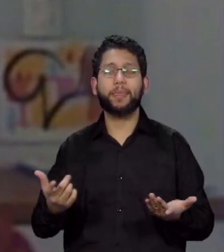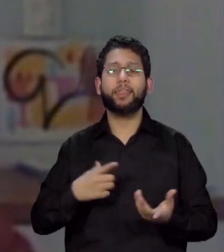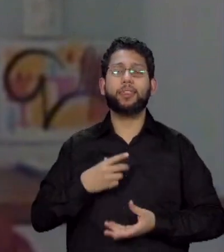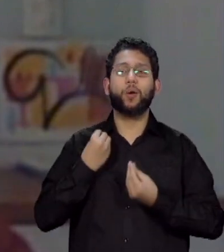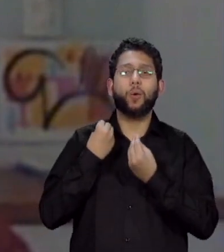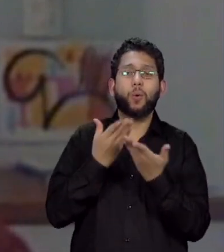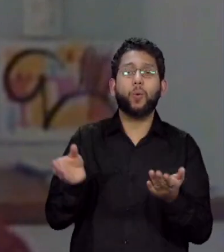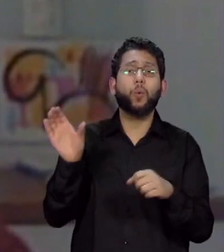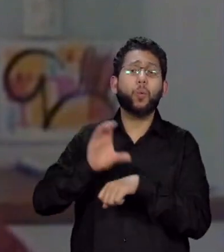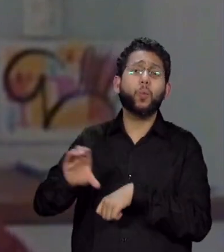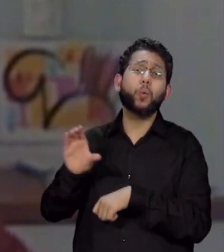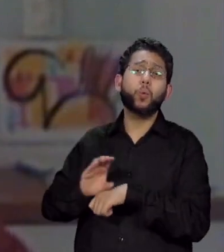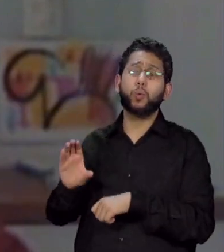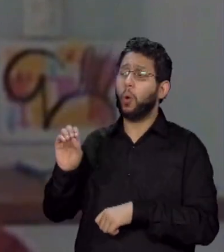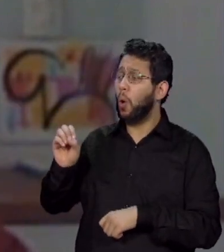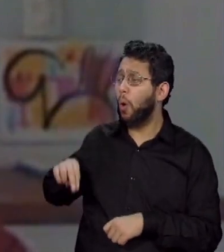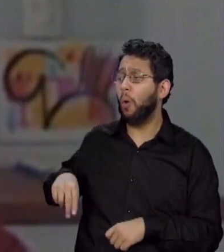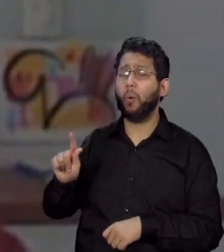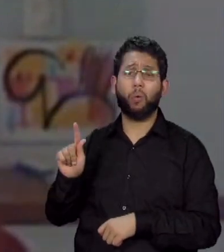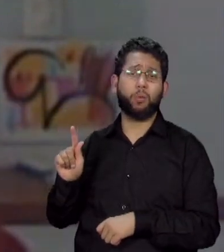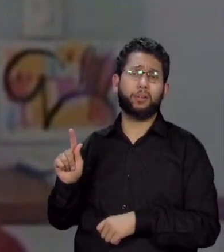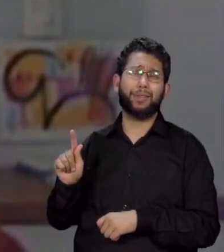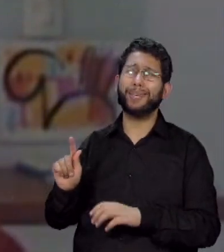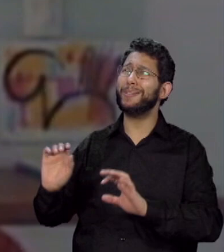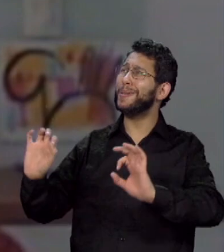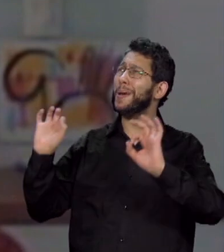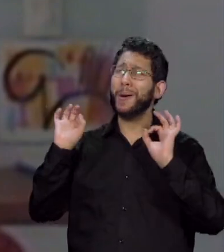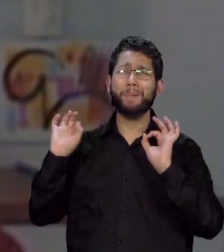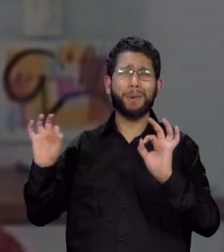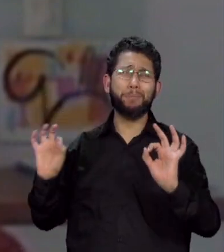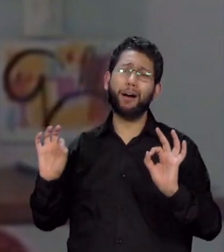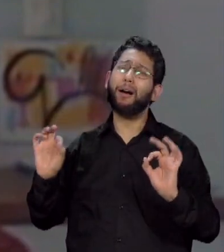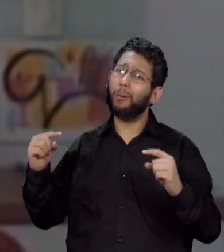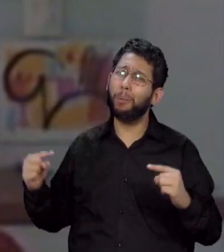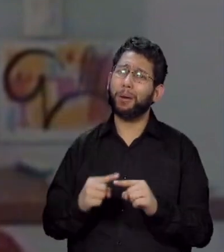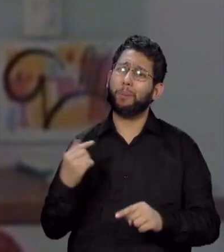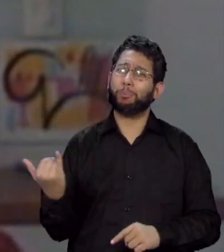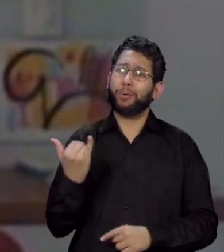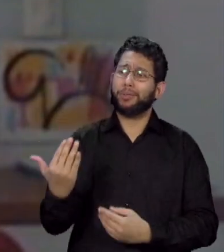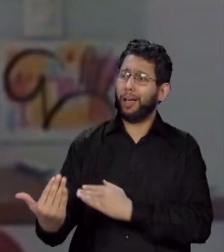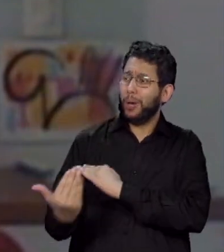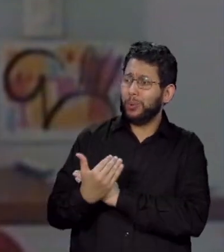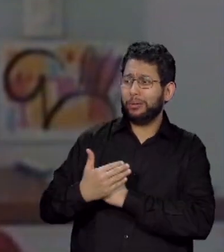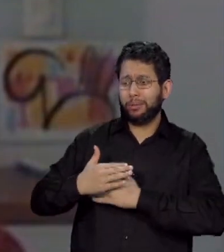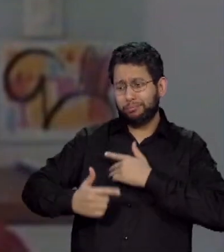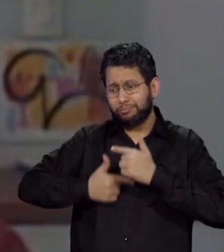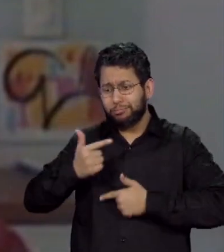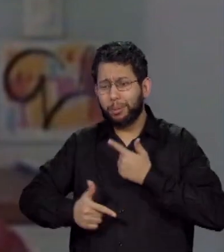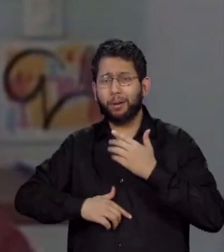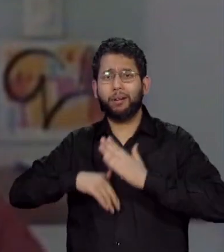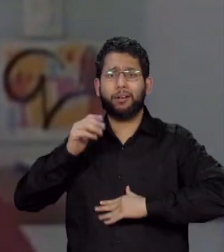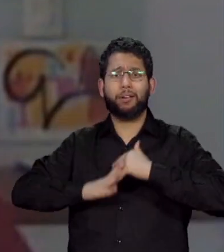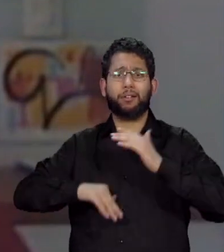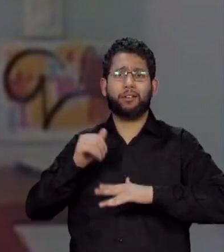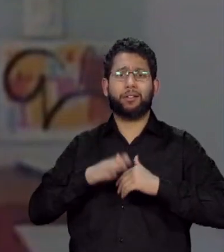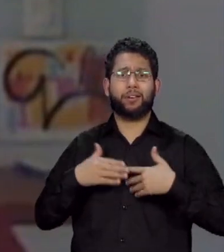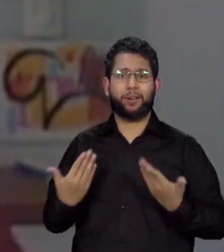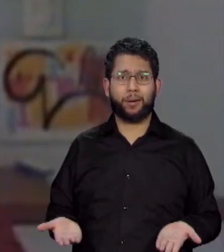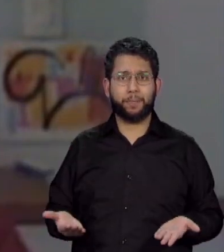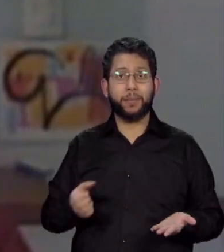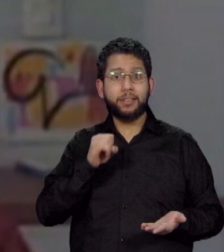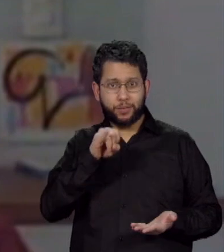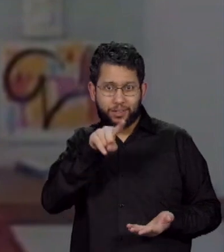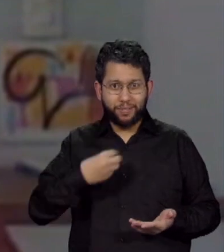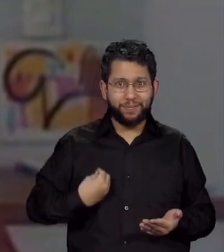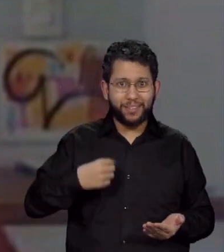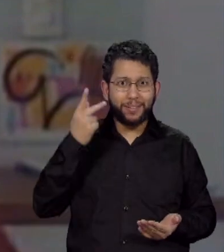oferecidos por organizações não governamentais, super importantes para a formação de mão de obra, né? Então, para quem é de